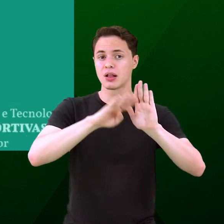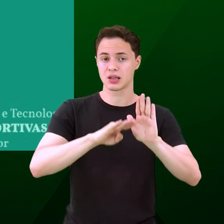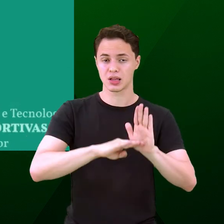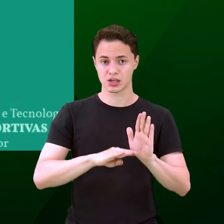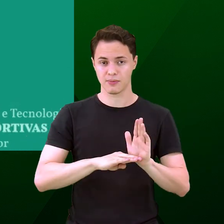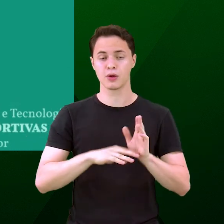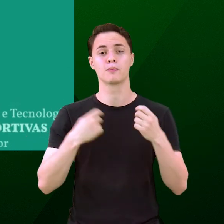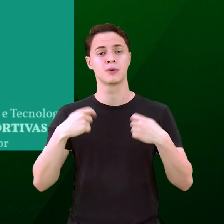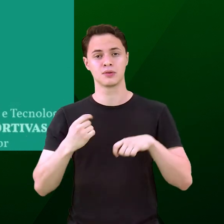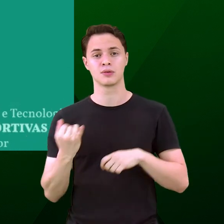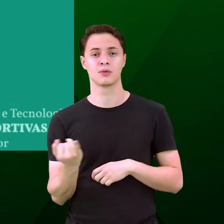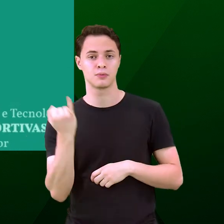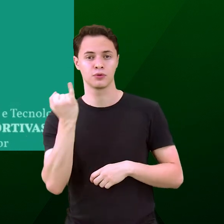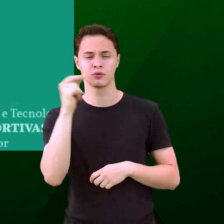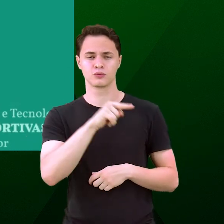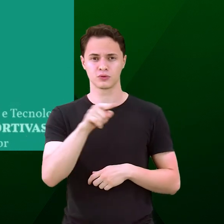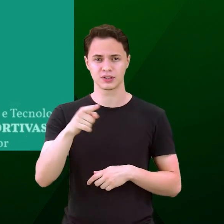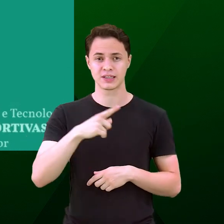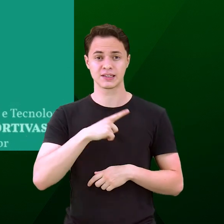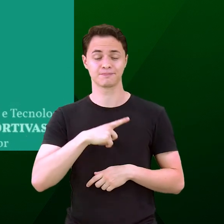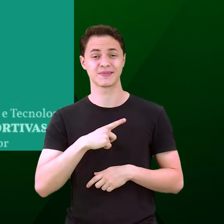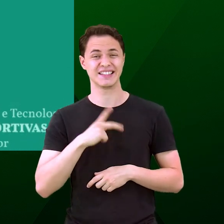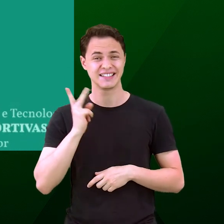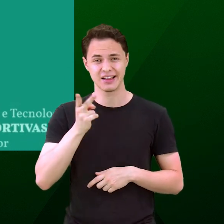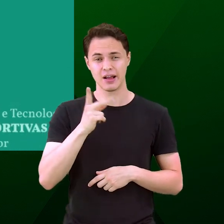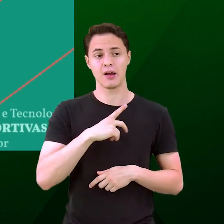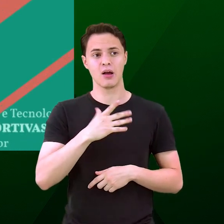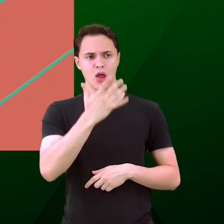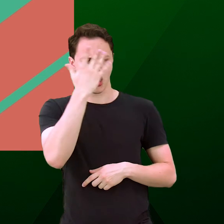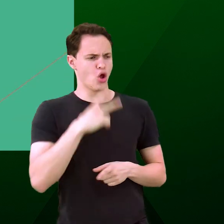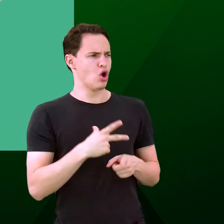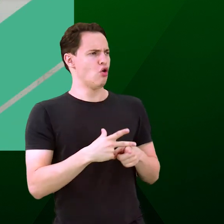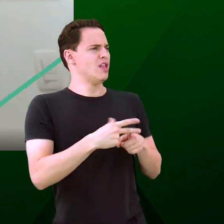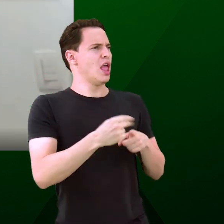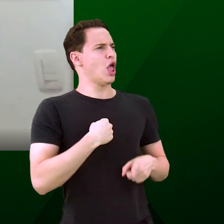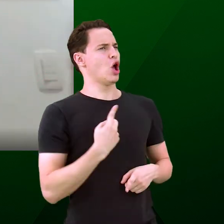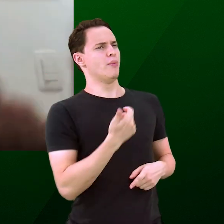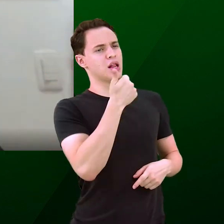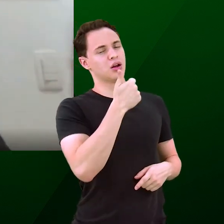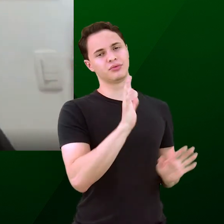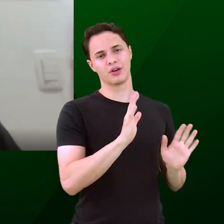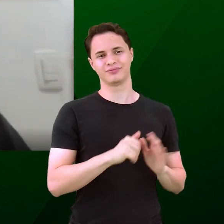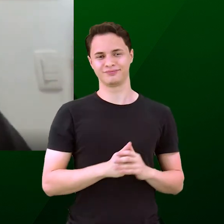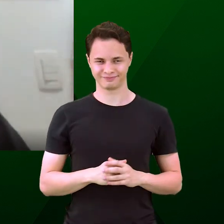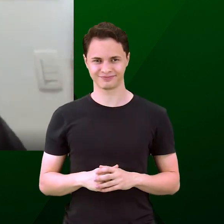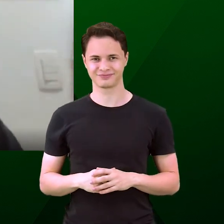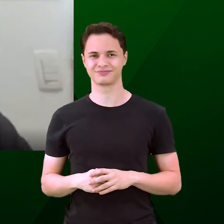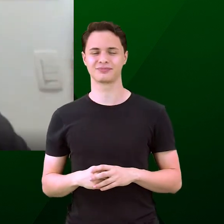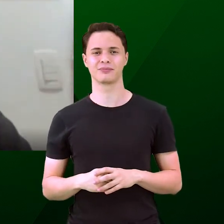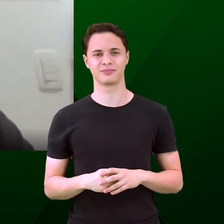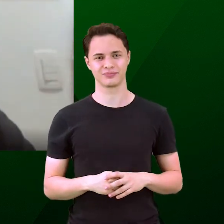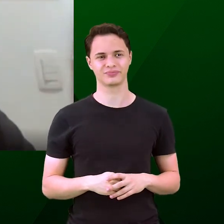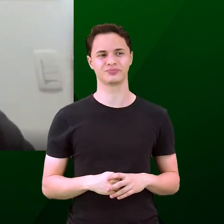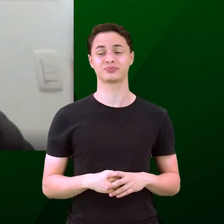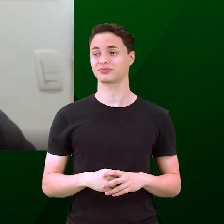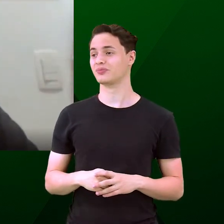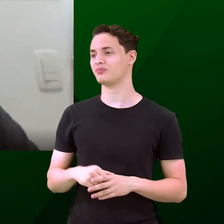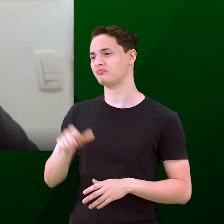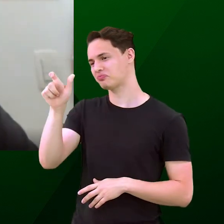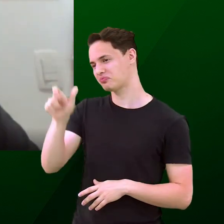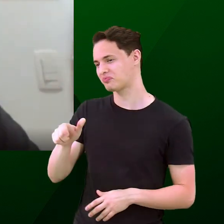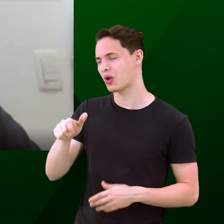tomar cuidado com o reforço muscular. Fortalecimento das musculaturas exigidas na corrida, de quadril, de